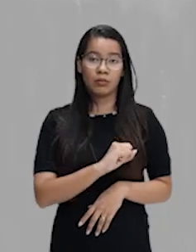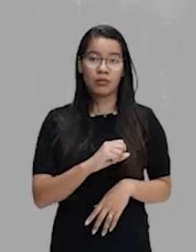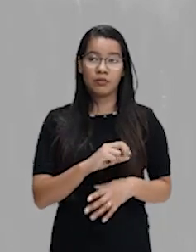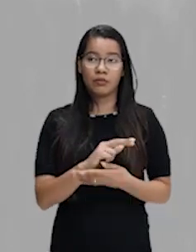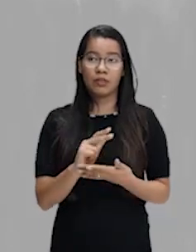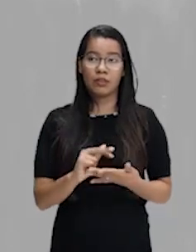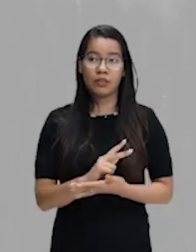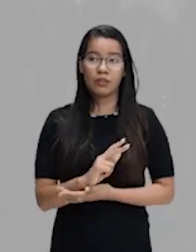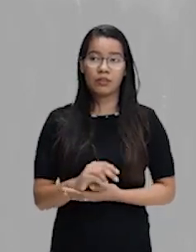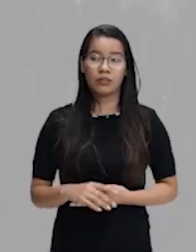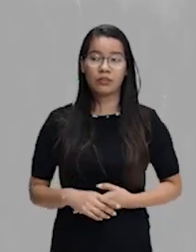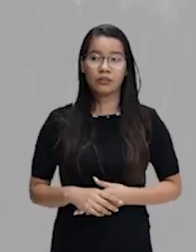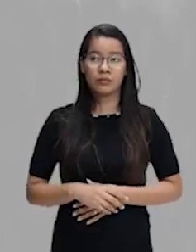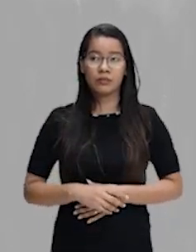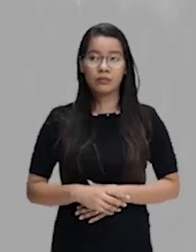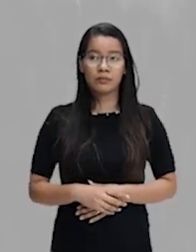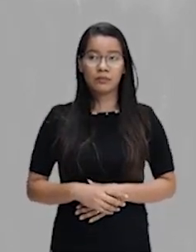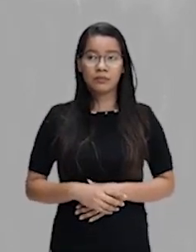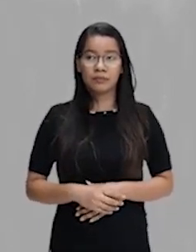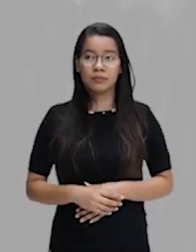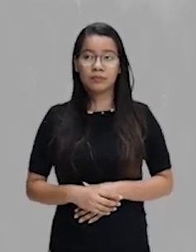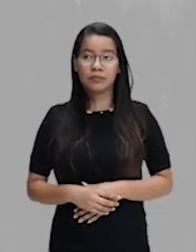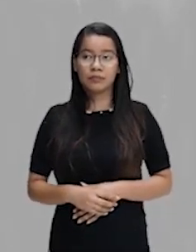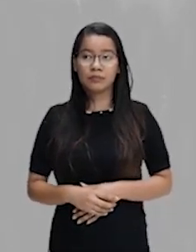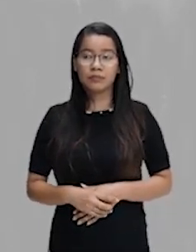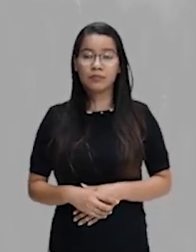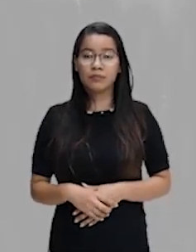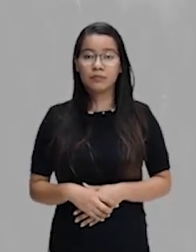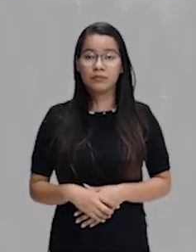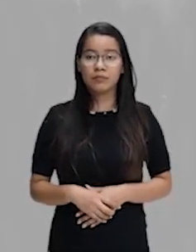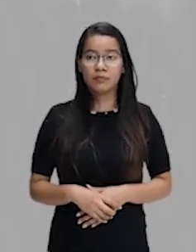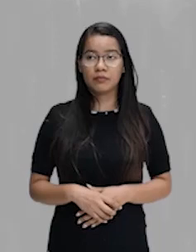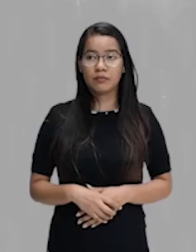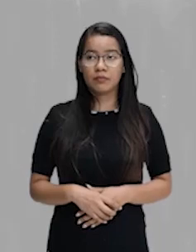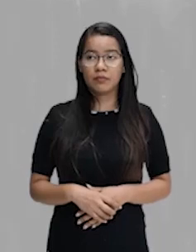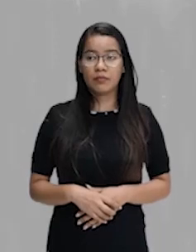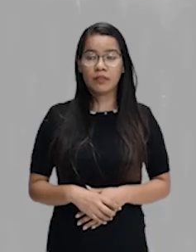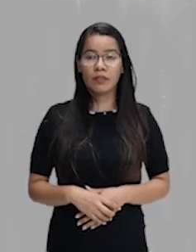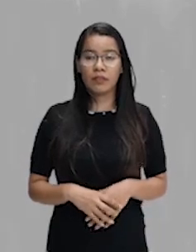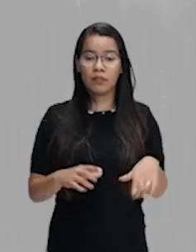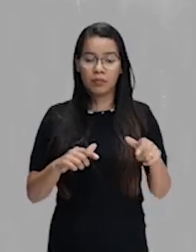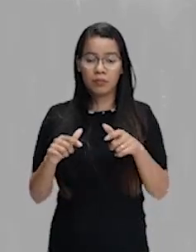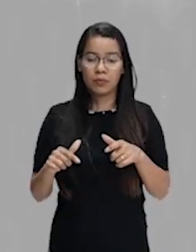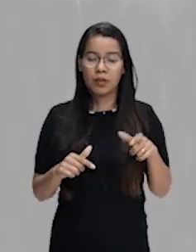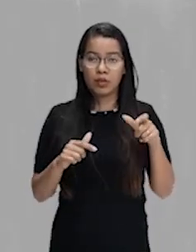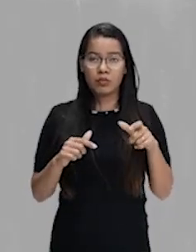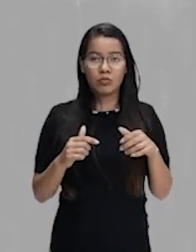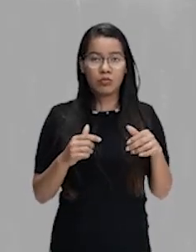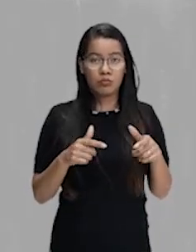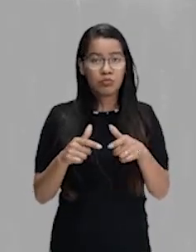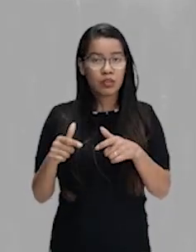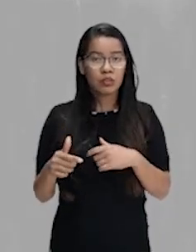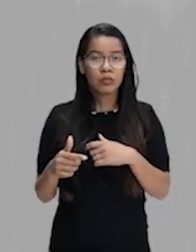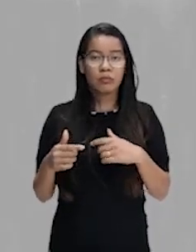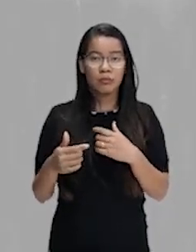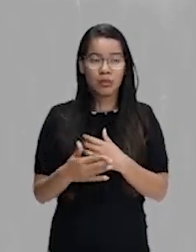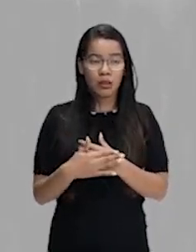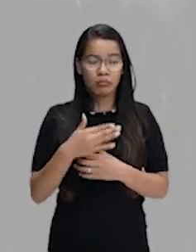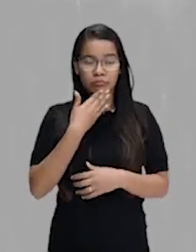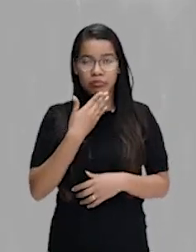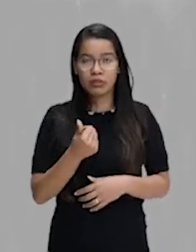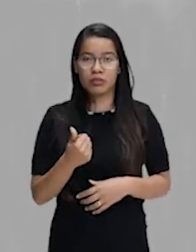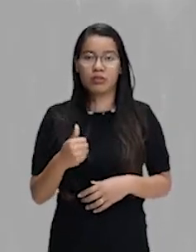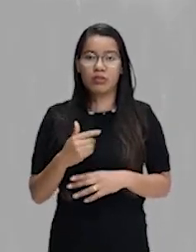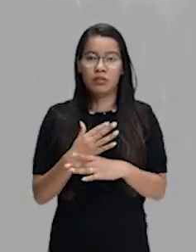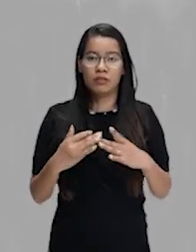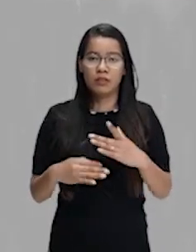Renascença, desculpa, eu errei o nome sem querer. Que são bairros aqui, né, de uma região mais centralizada da cidade. E aí você aluga durante